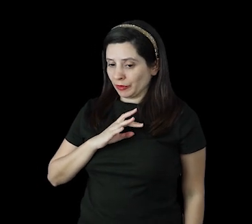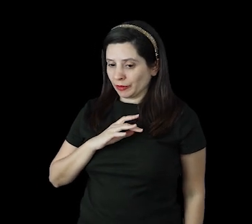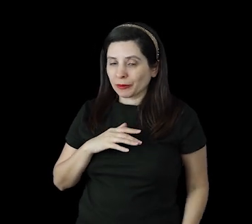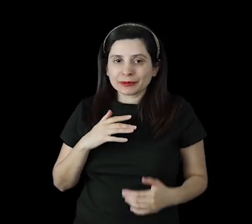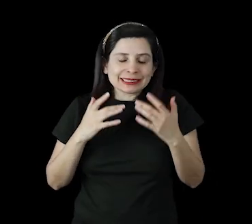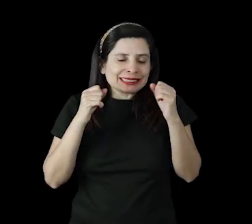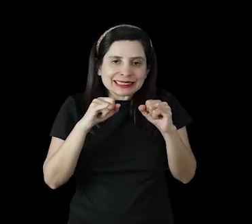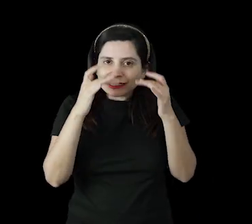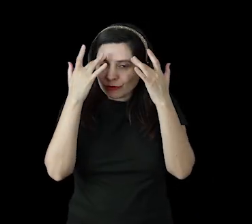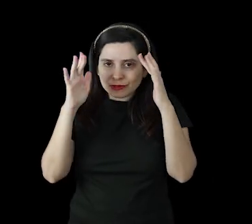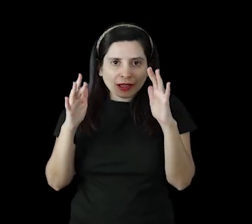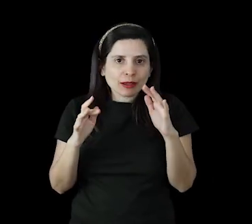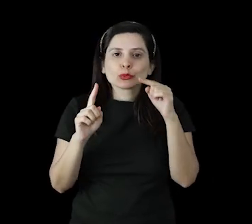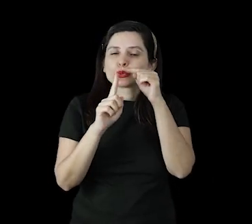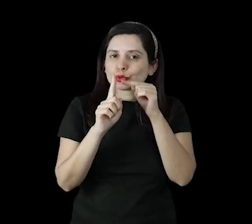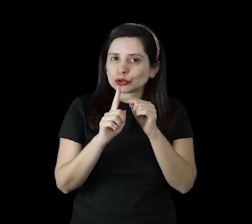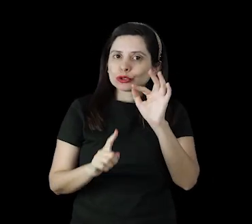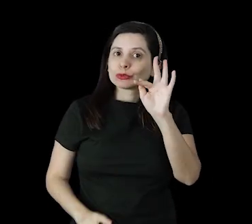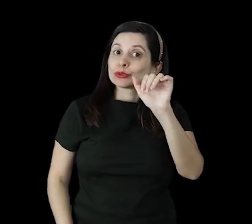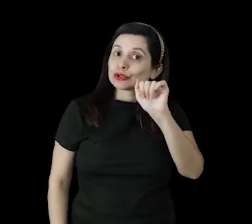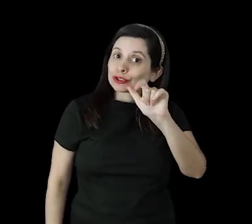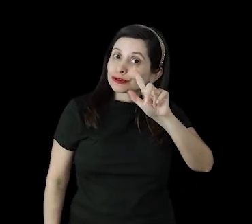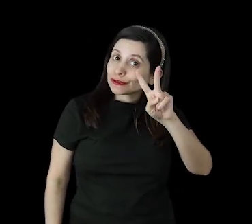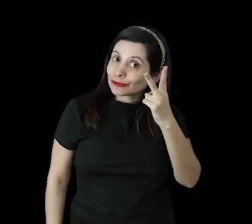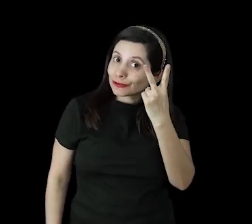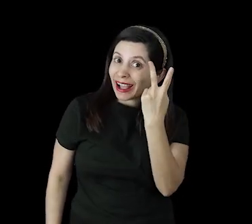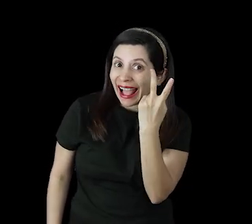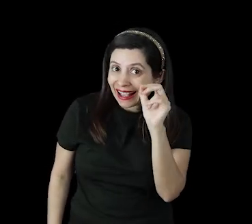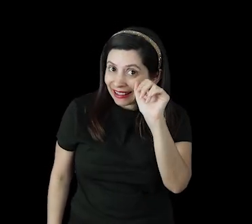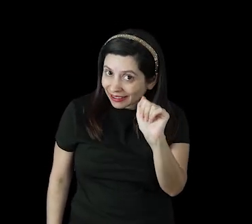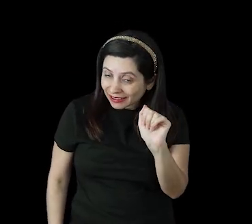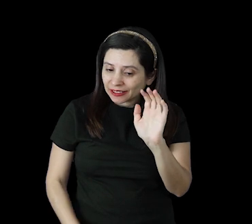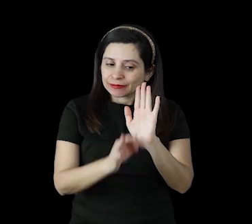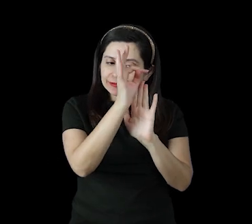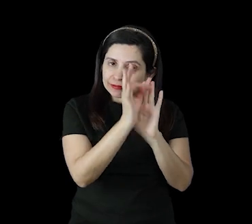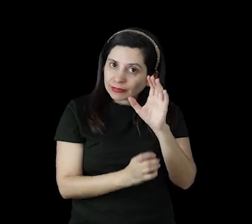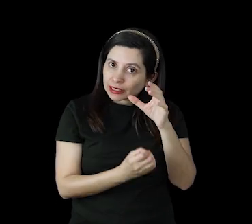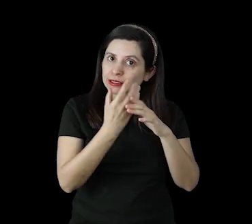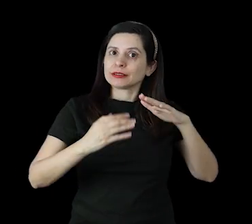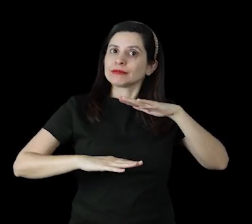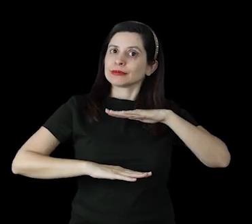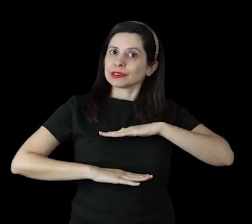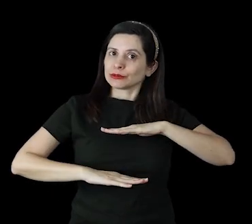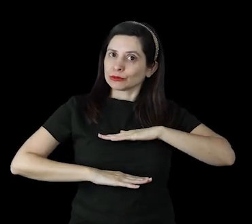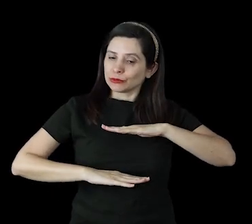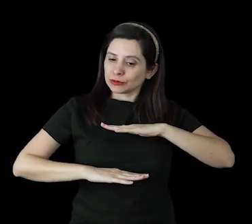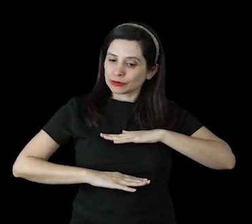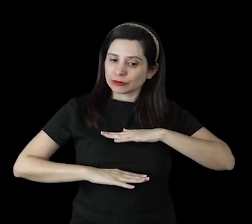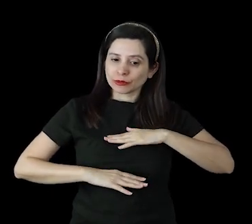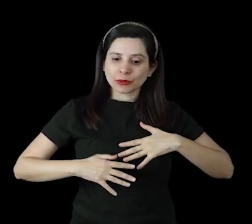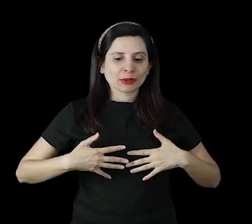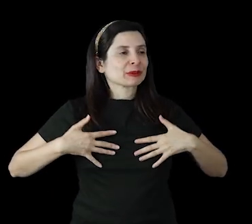estou trabalhando, daqui a pouco o meu roteiro está criando uma situação para testar